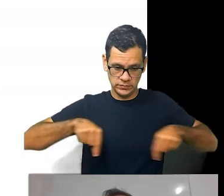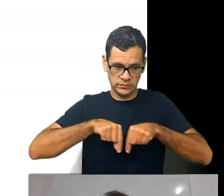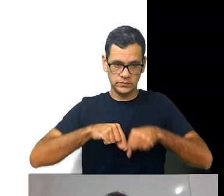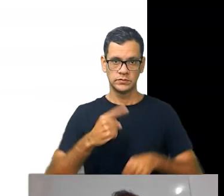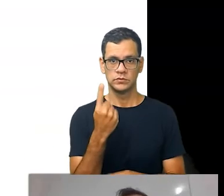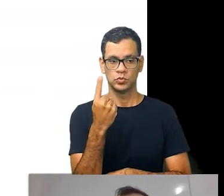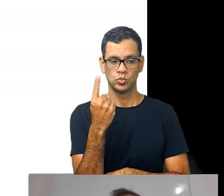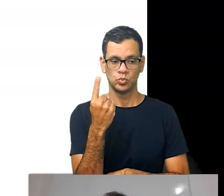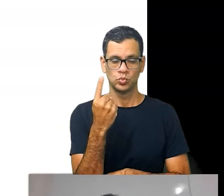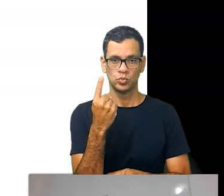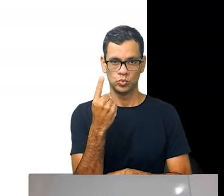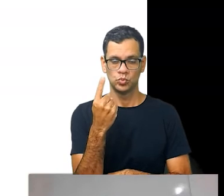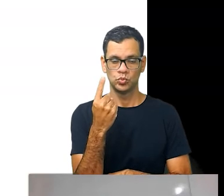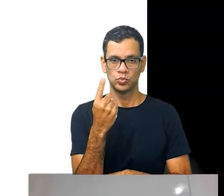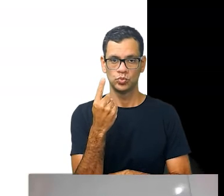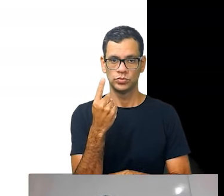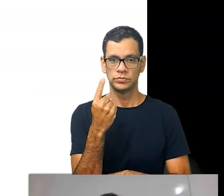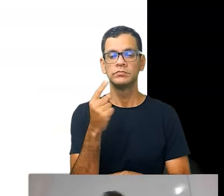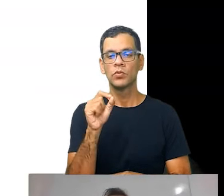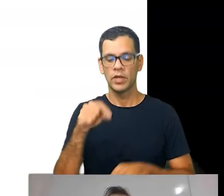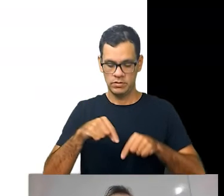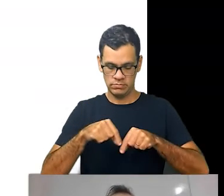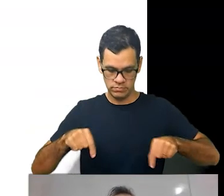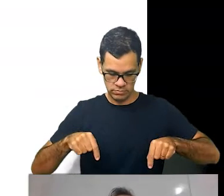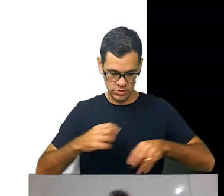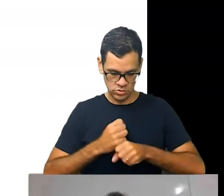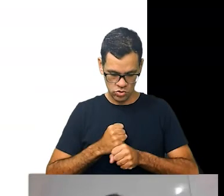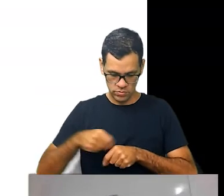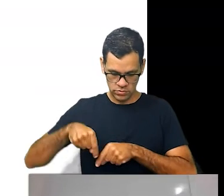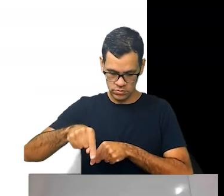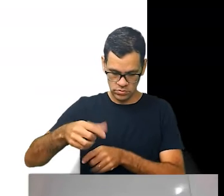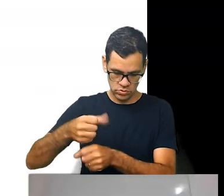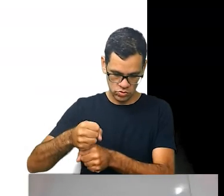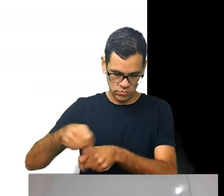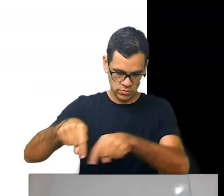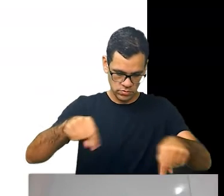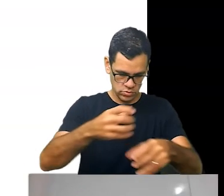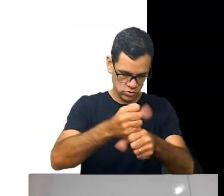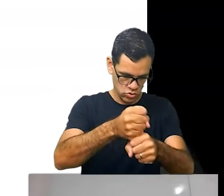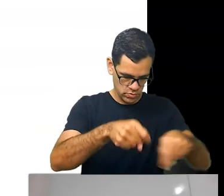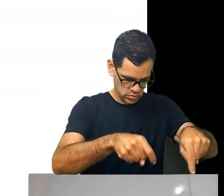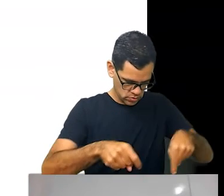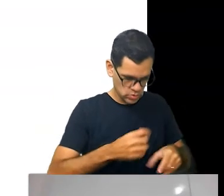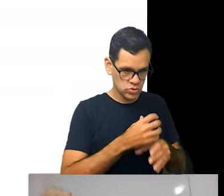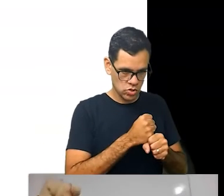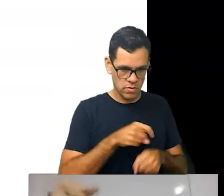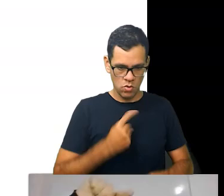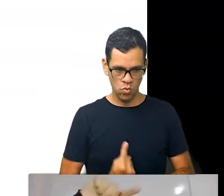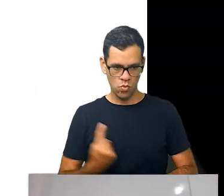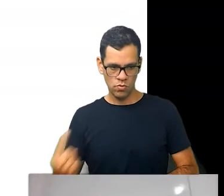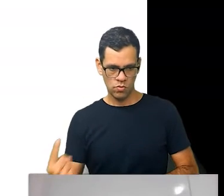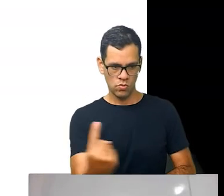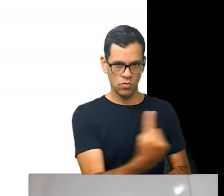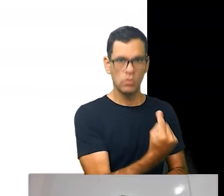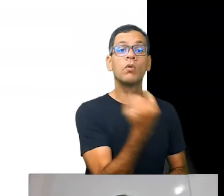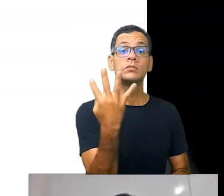tiver o lado medindo uma unidade, o perímetro é somar todos os lados. Então, 1 mais 1 mais 1 mais